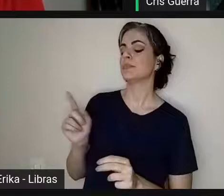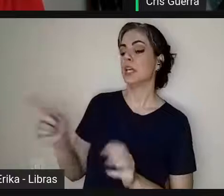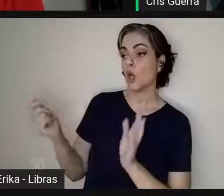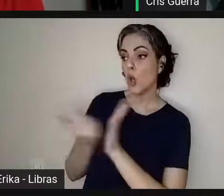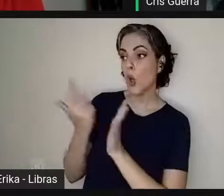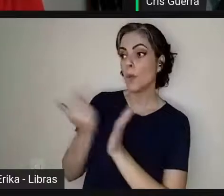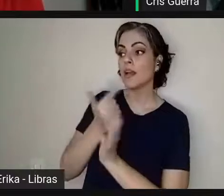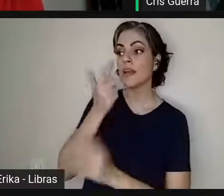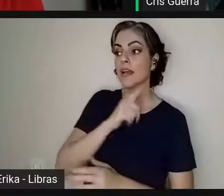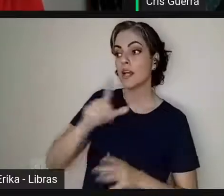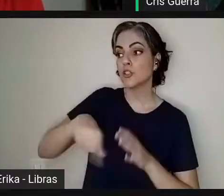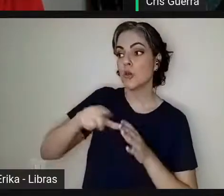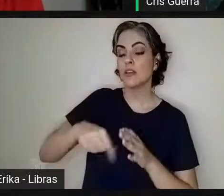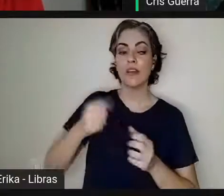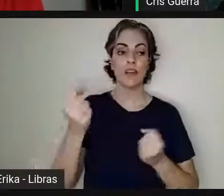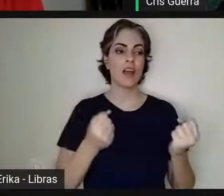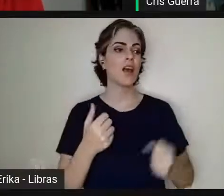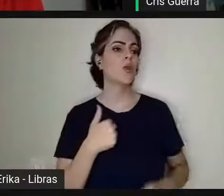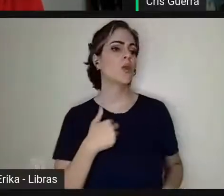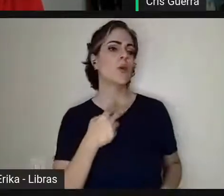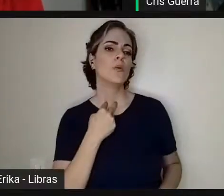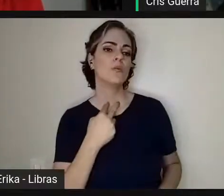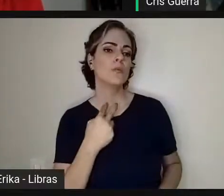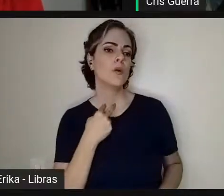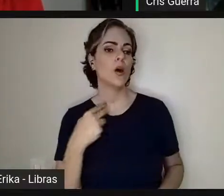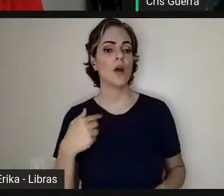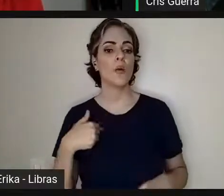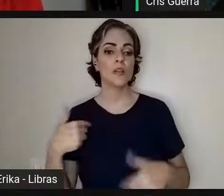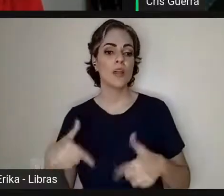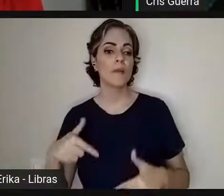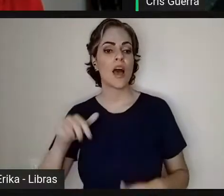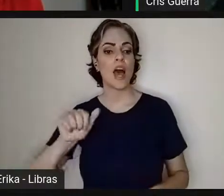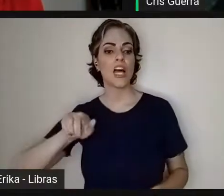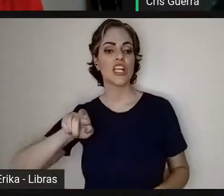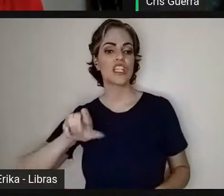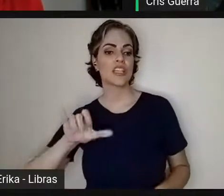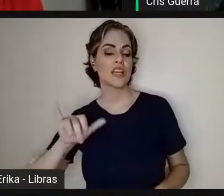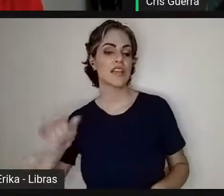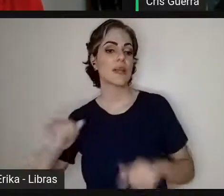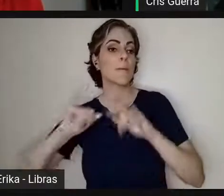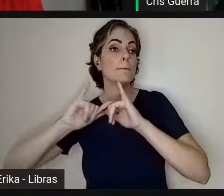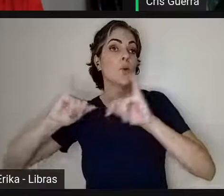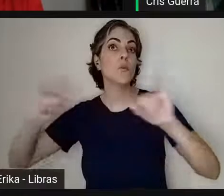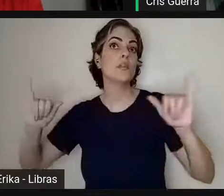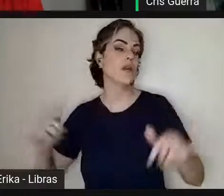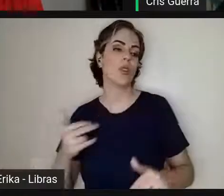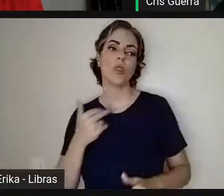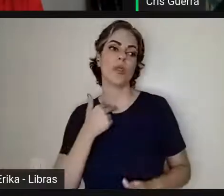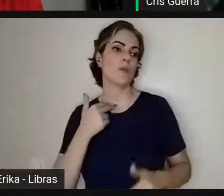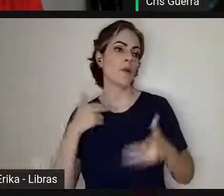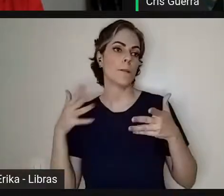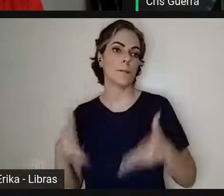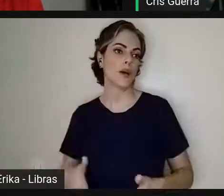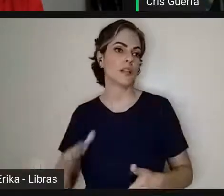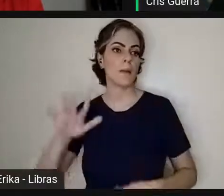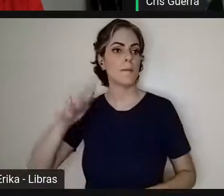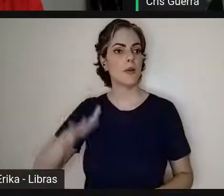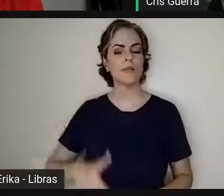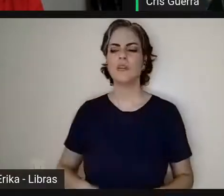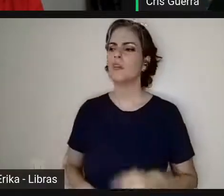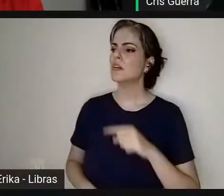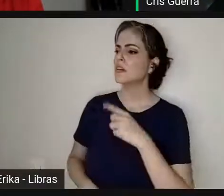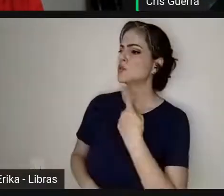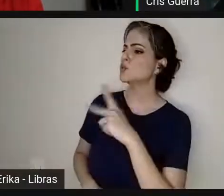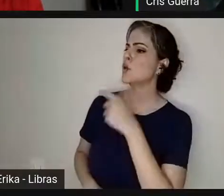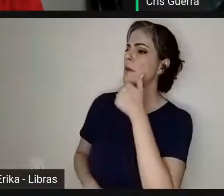E eu falei com ela, mas eu não posso, porque eu trabalho na agência de publicidade que atende o shopping, então eu não posso participar da promoção. Ela falou, coloca o nome da sua mãe. Eu